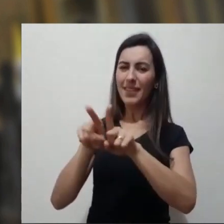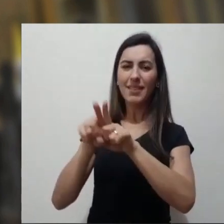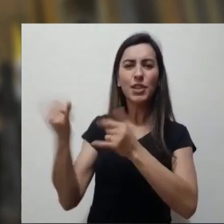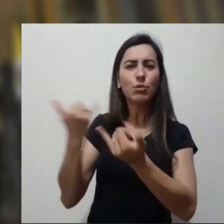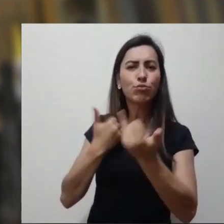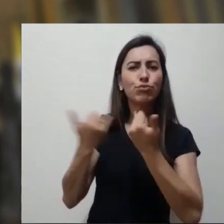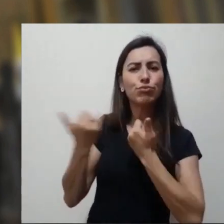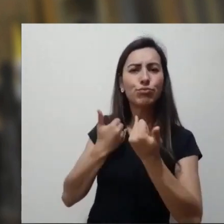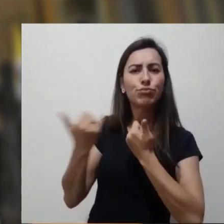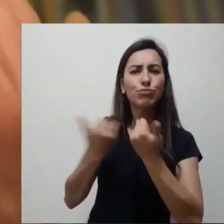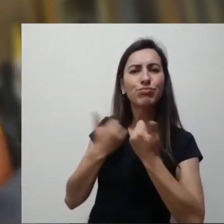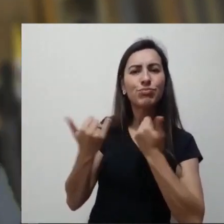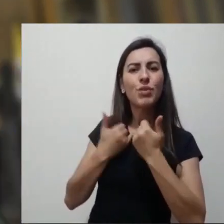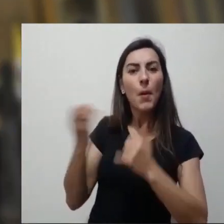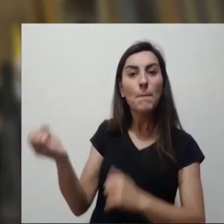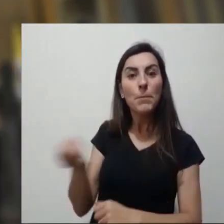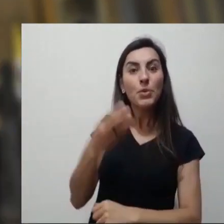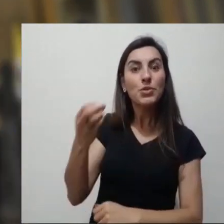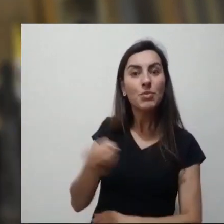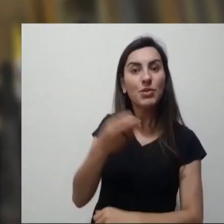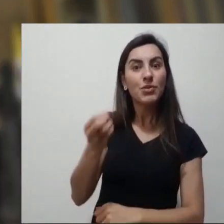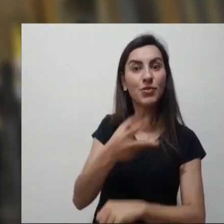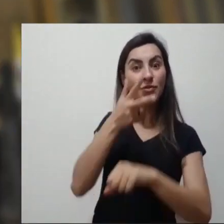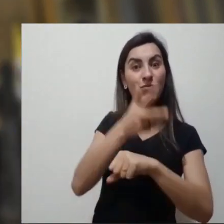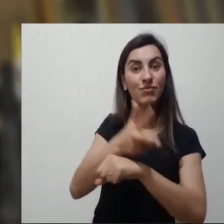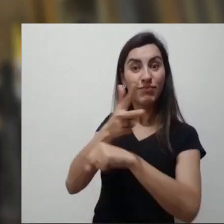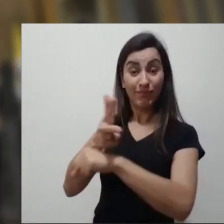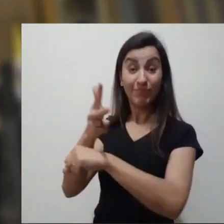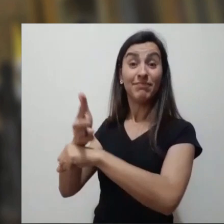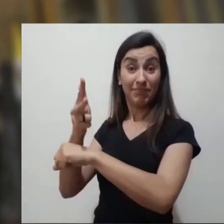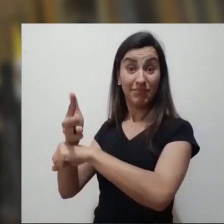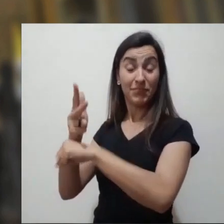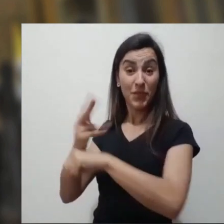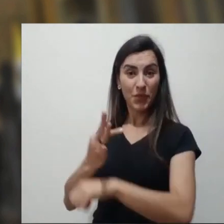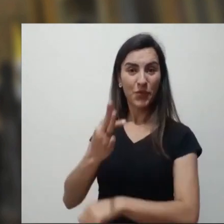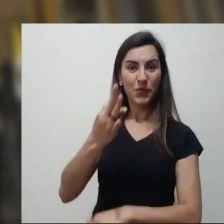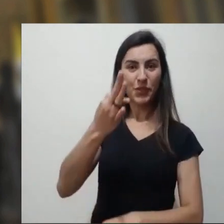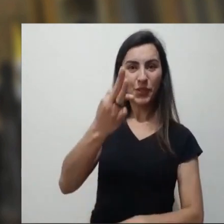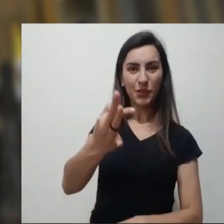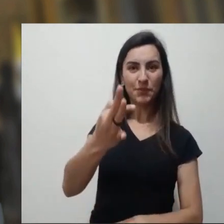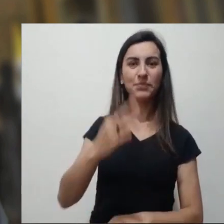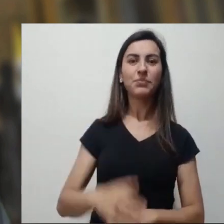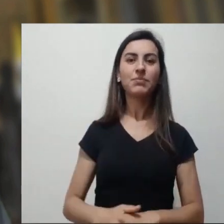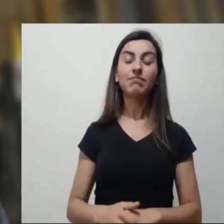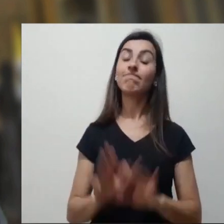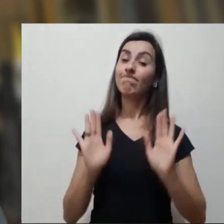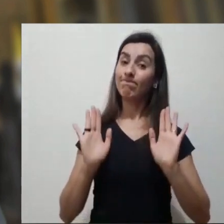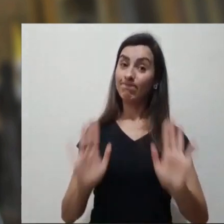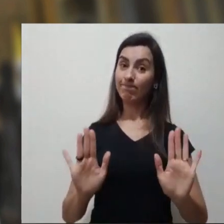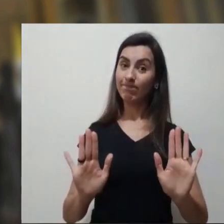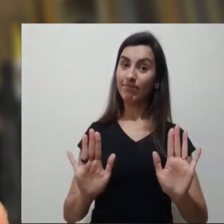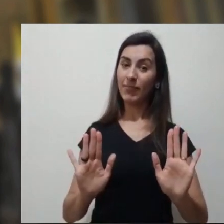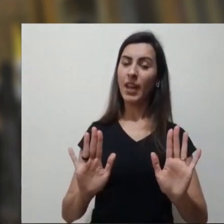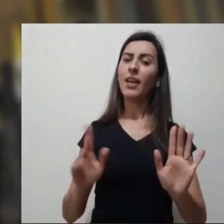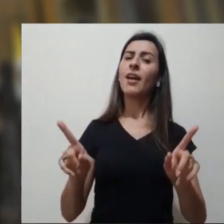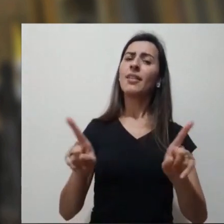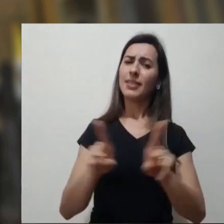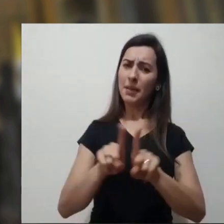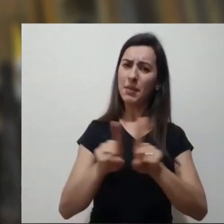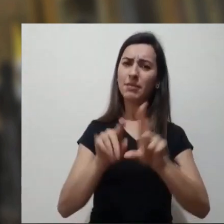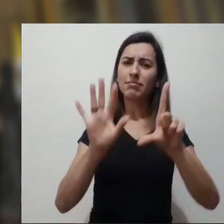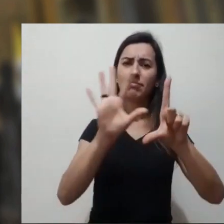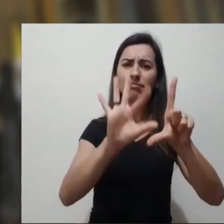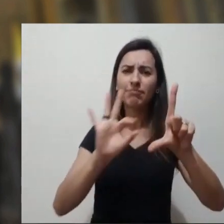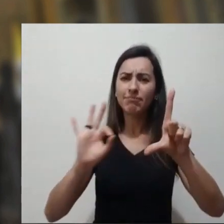as notificações quando próximos vídeos forem postados no canal. Detalhe, compartilhe com os